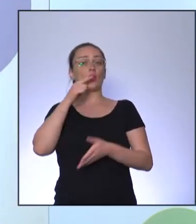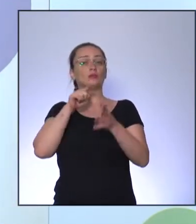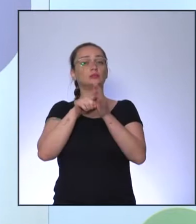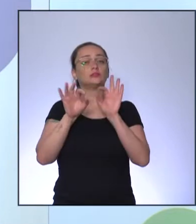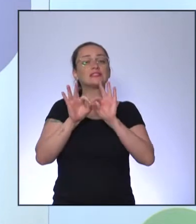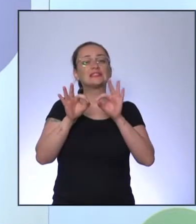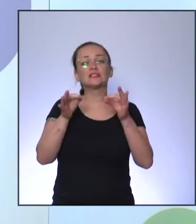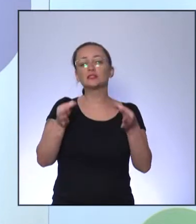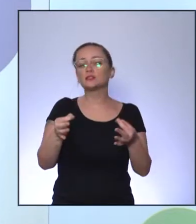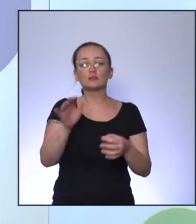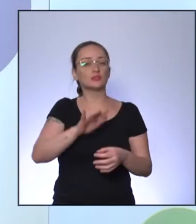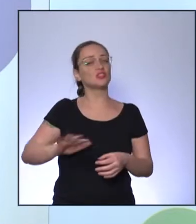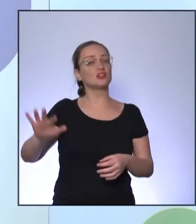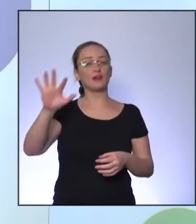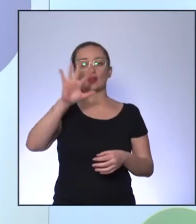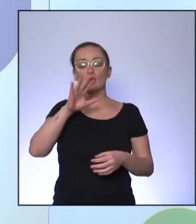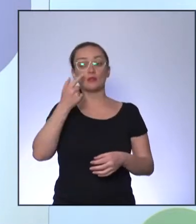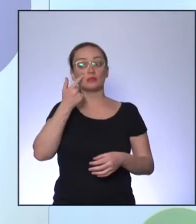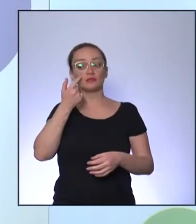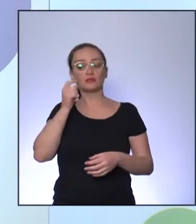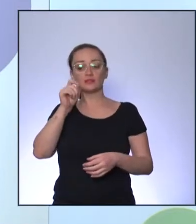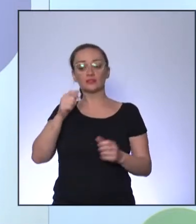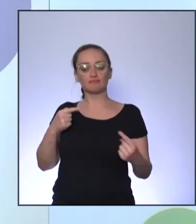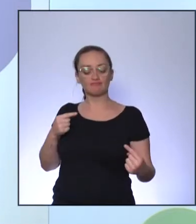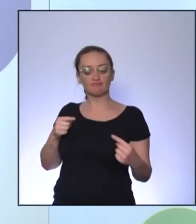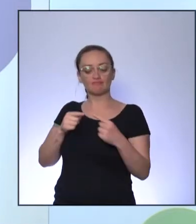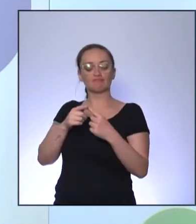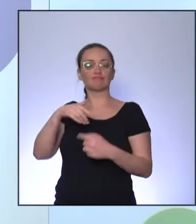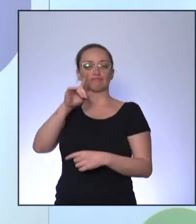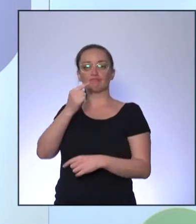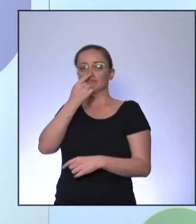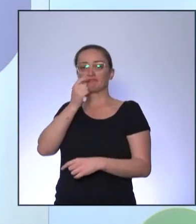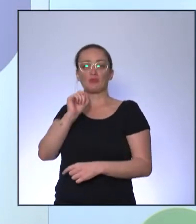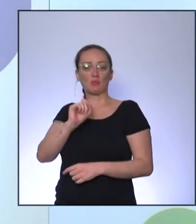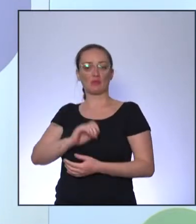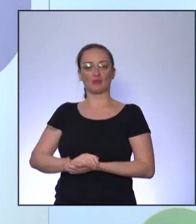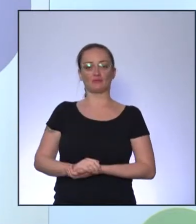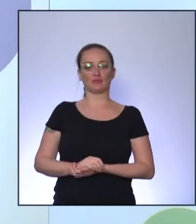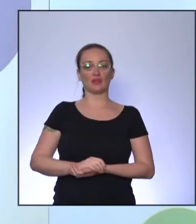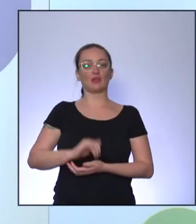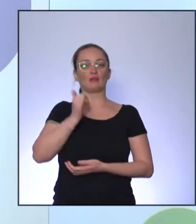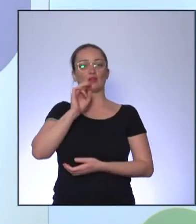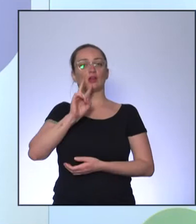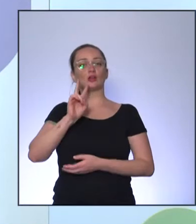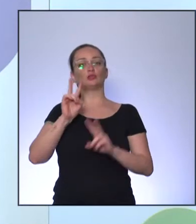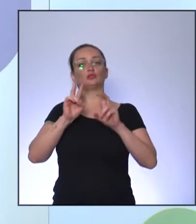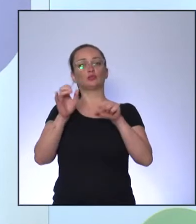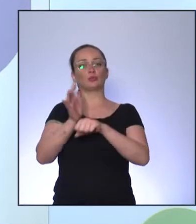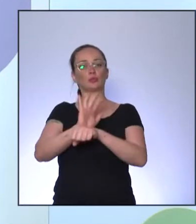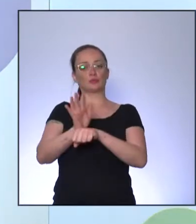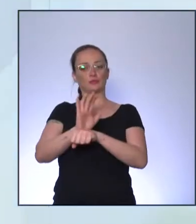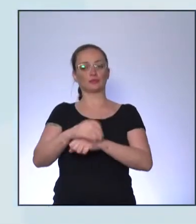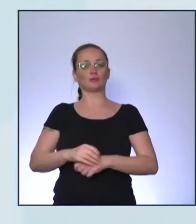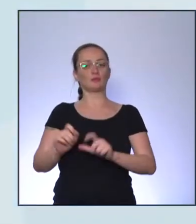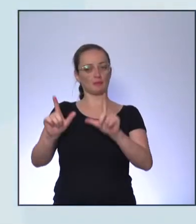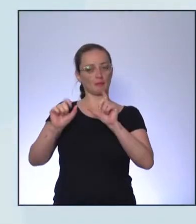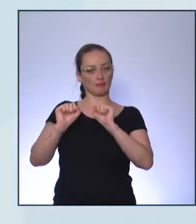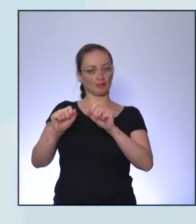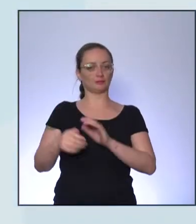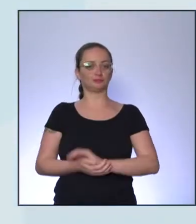simples e bem genérica para ver qual afinidade vocês têm. E a gente vai falar um pouco de filme. Pode pôr na tela a